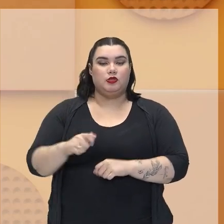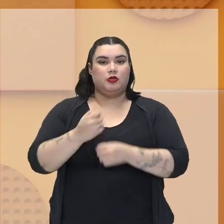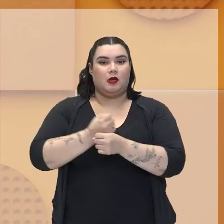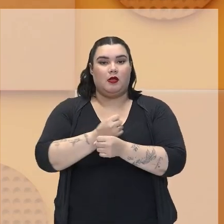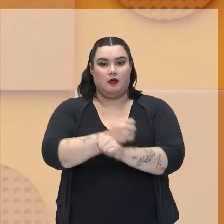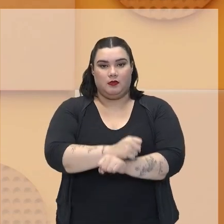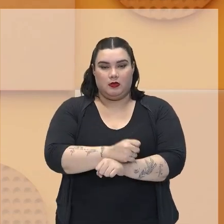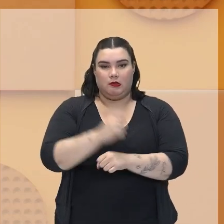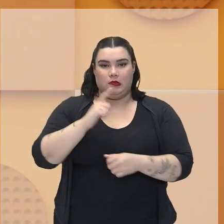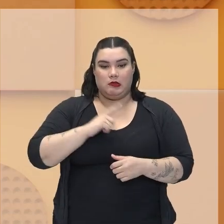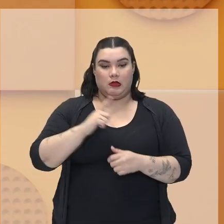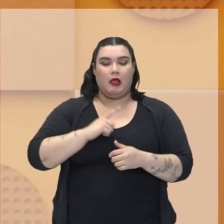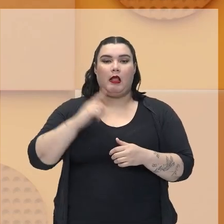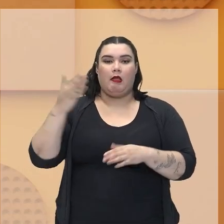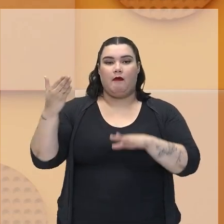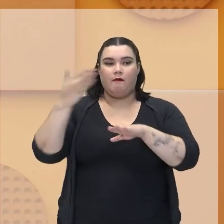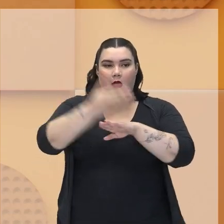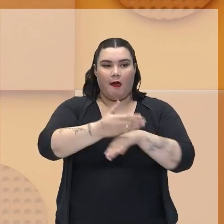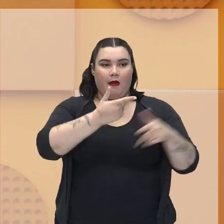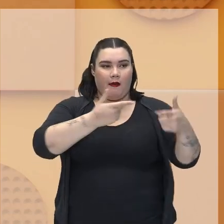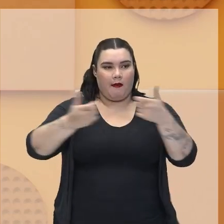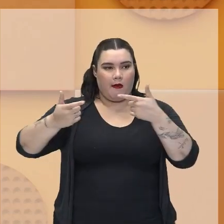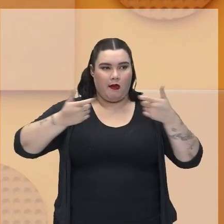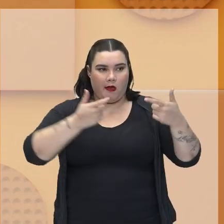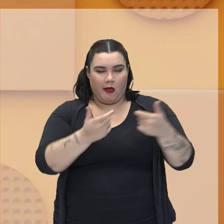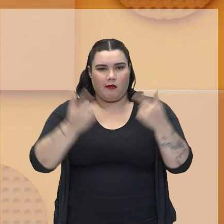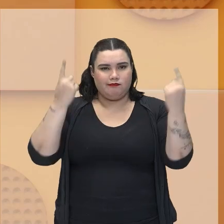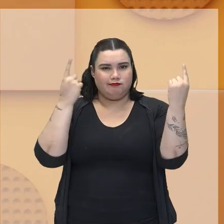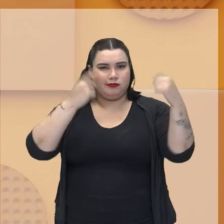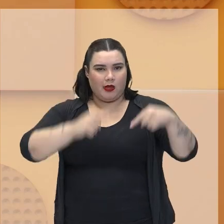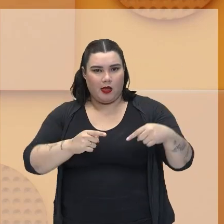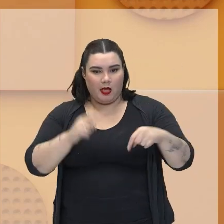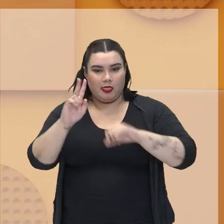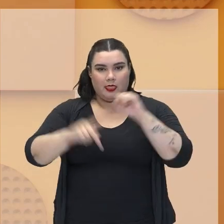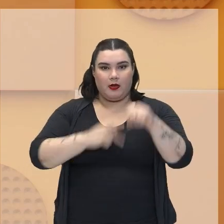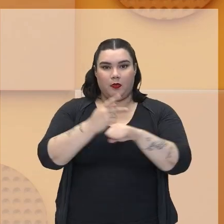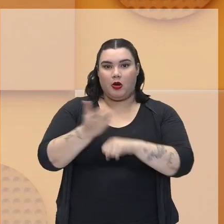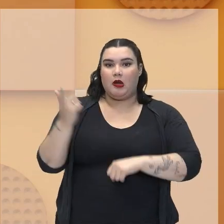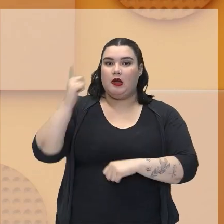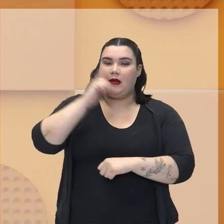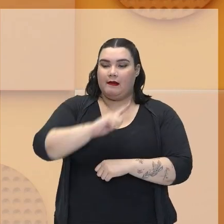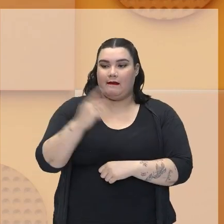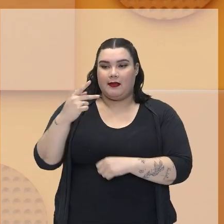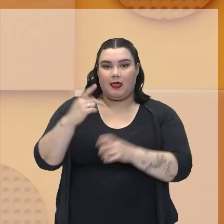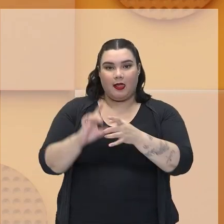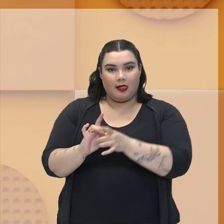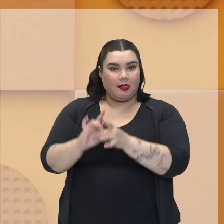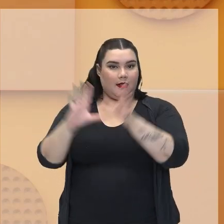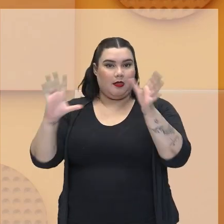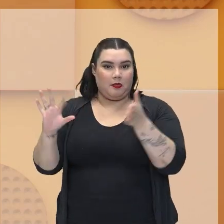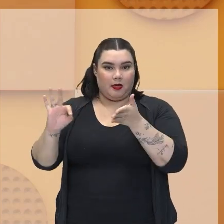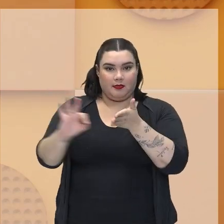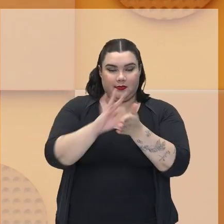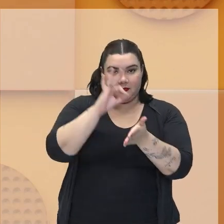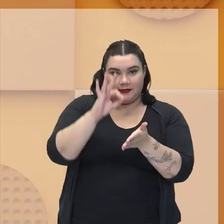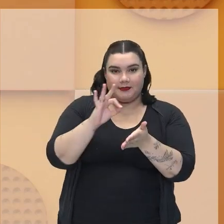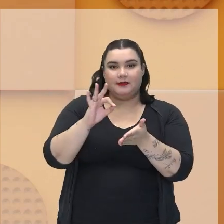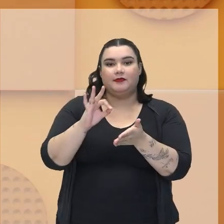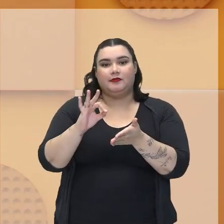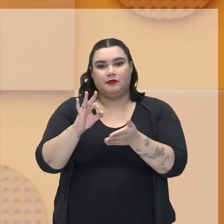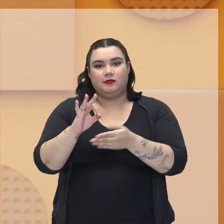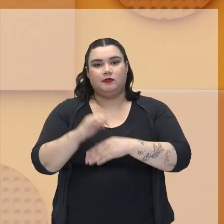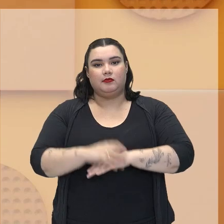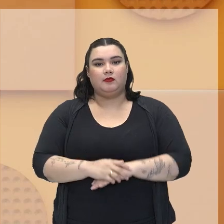que lutasse na Guerra do Paraguai, pós o término do conflito, ganharia a sua alforria, por assim dizer, a sua liberdade,